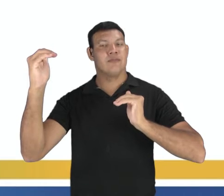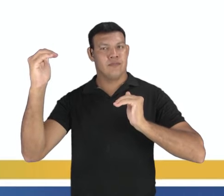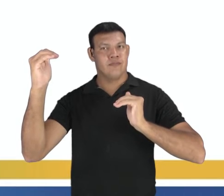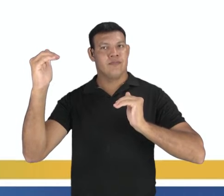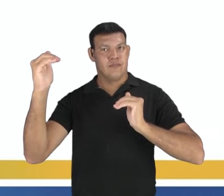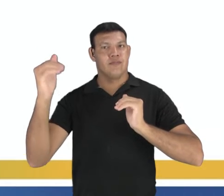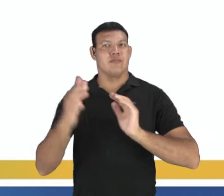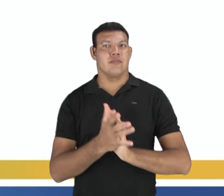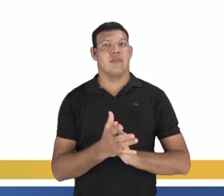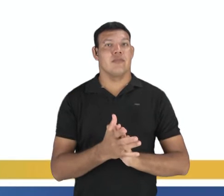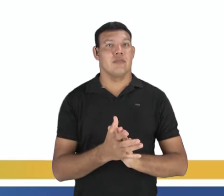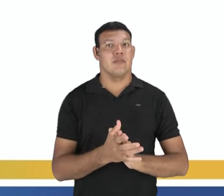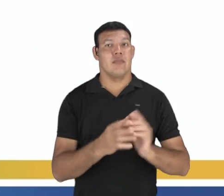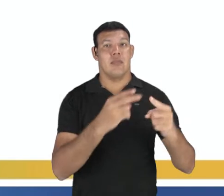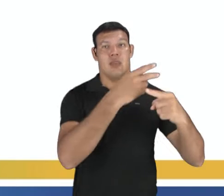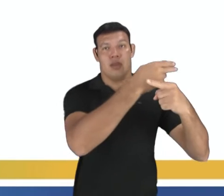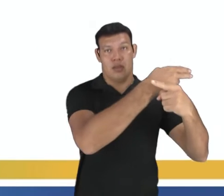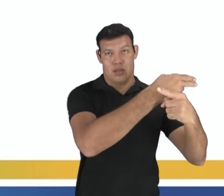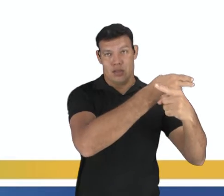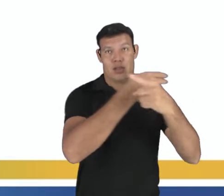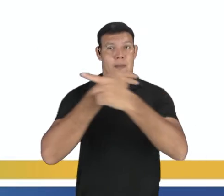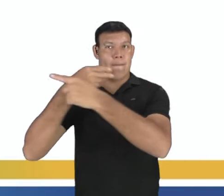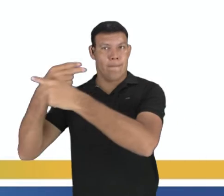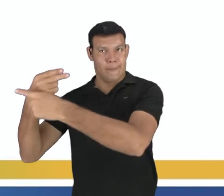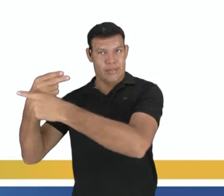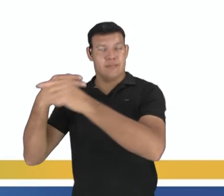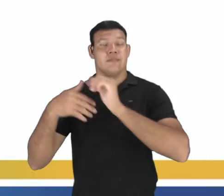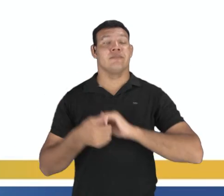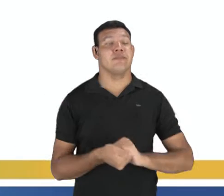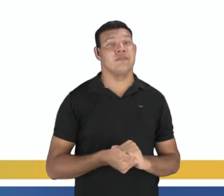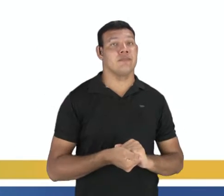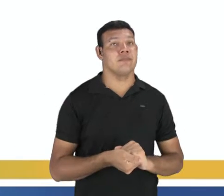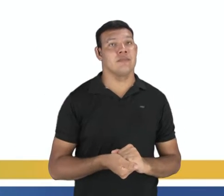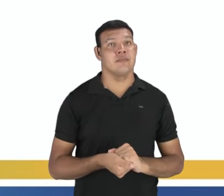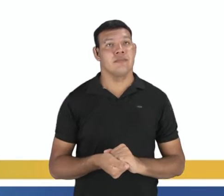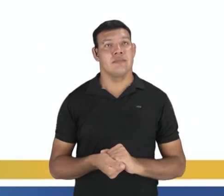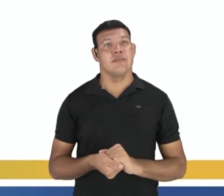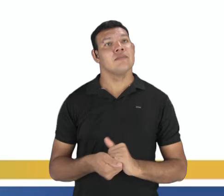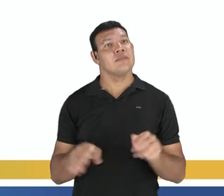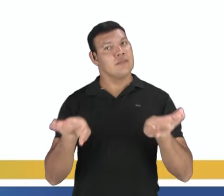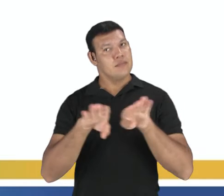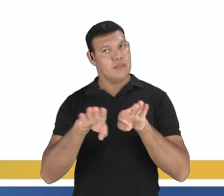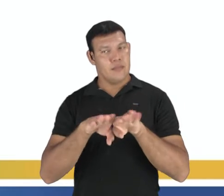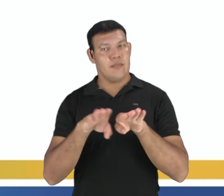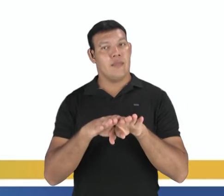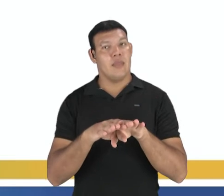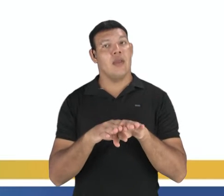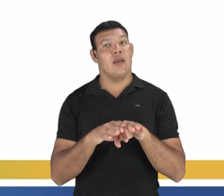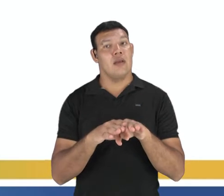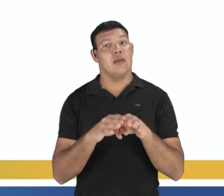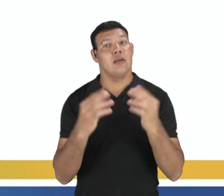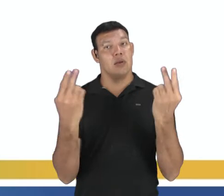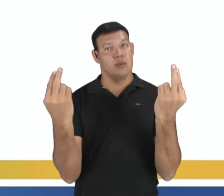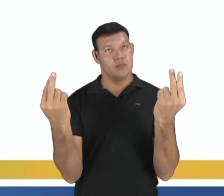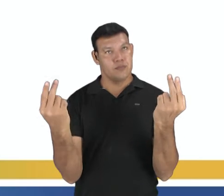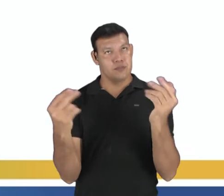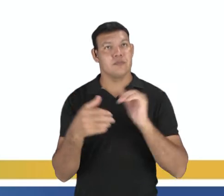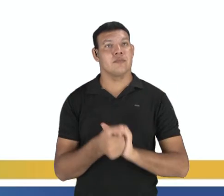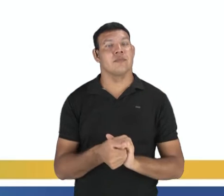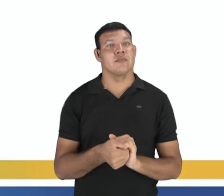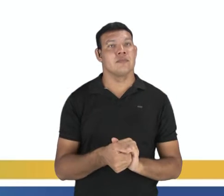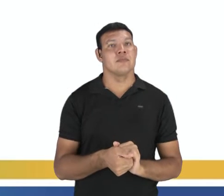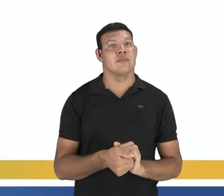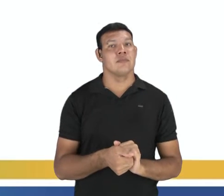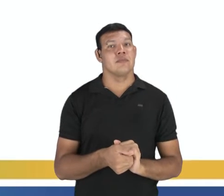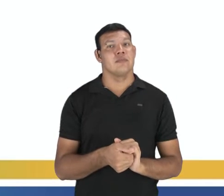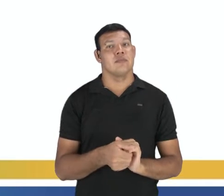nas duas equações, aliás, nas duas situações, e ainda elas são iguais, tendo valor 2.